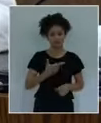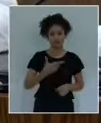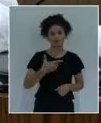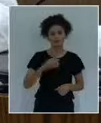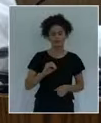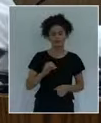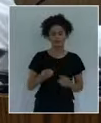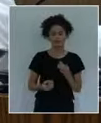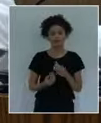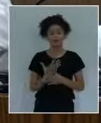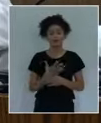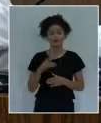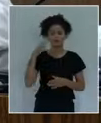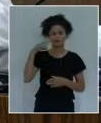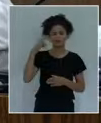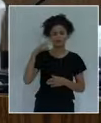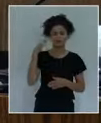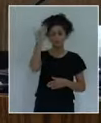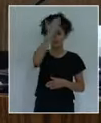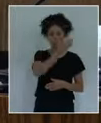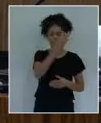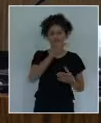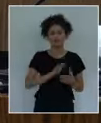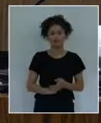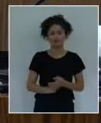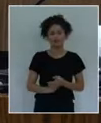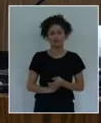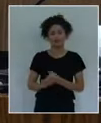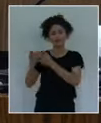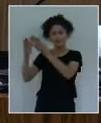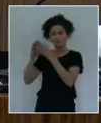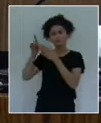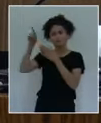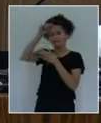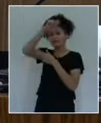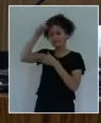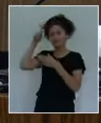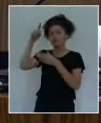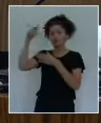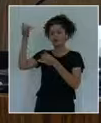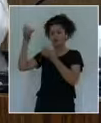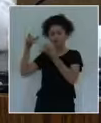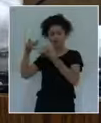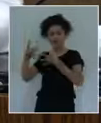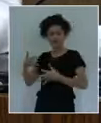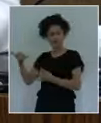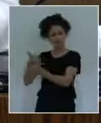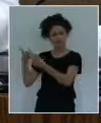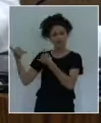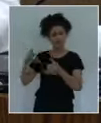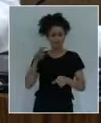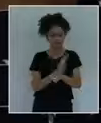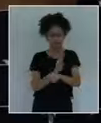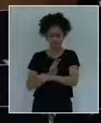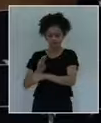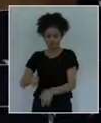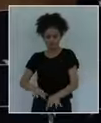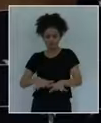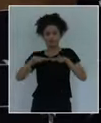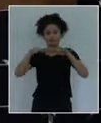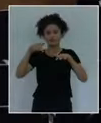Carlos Alberto Montanha da Silva, solicitando ao Executivo informações sobre o monitoramento de enchentes em nosso município.